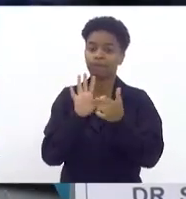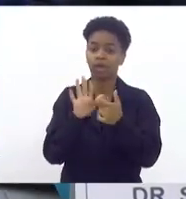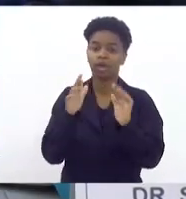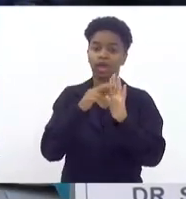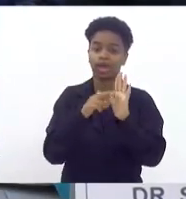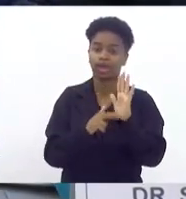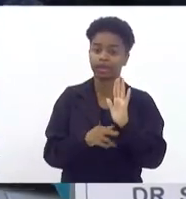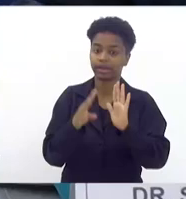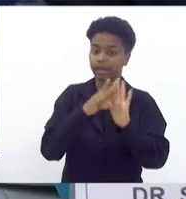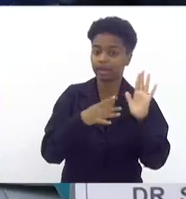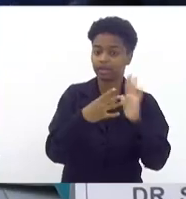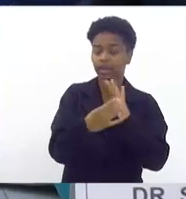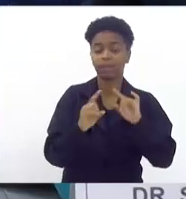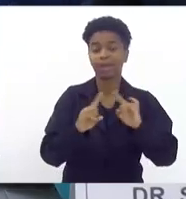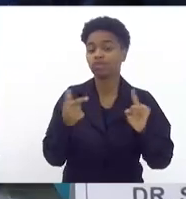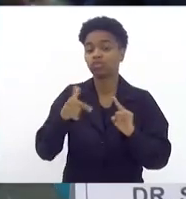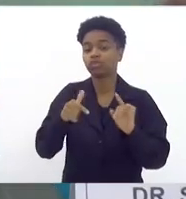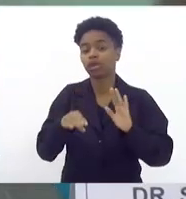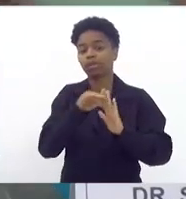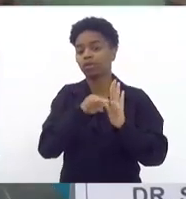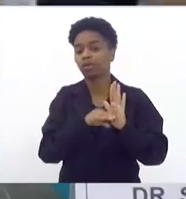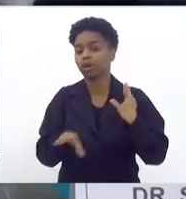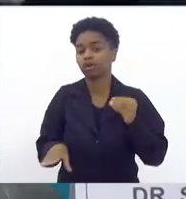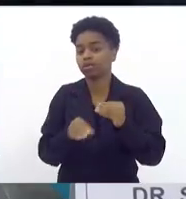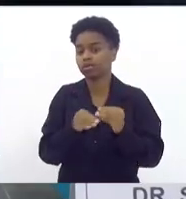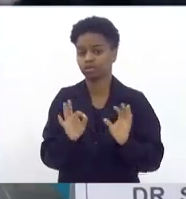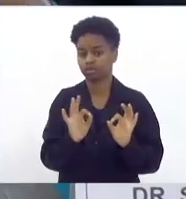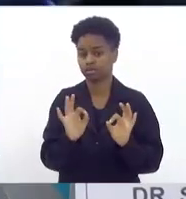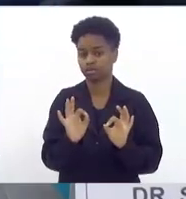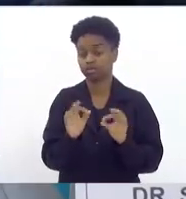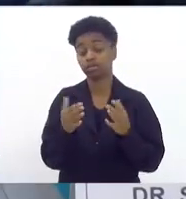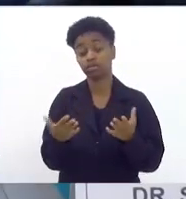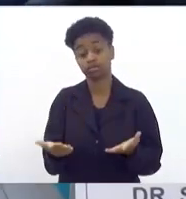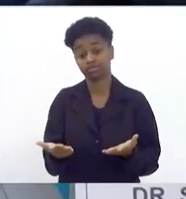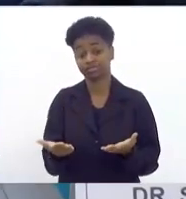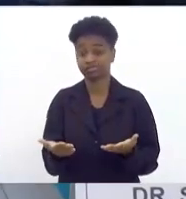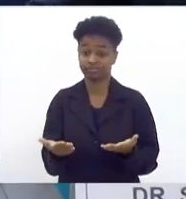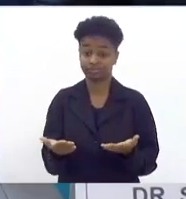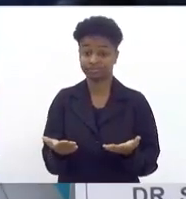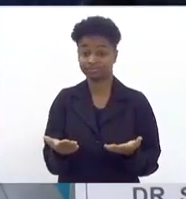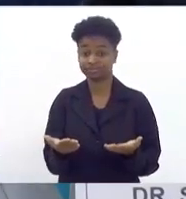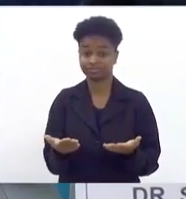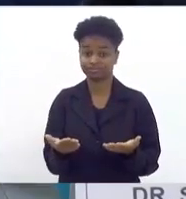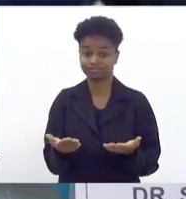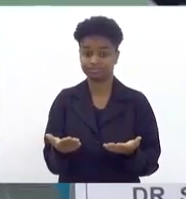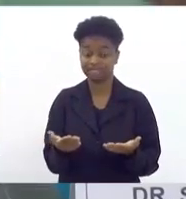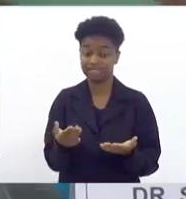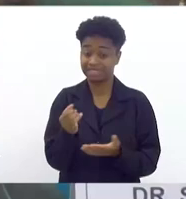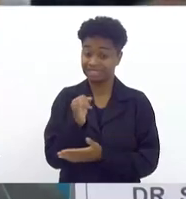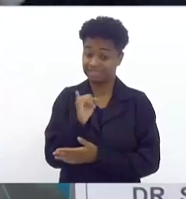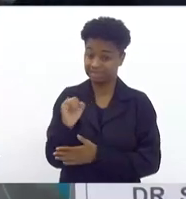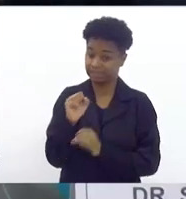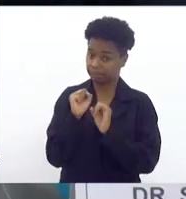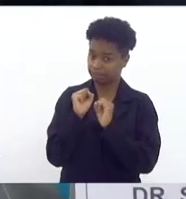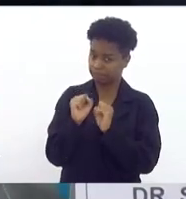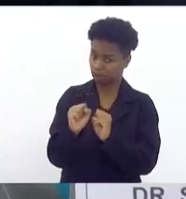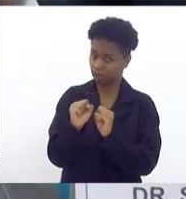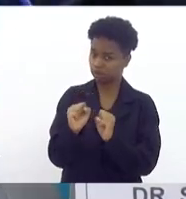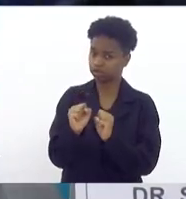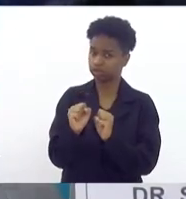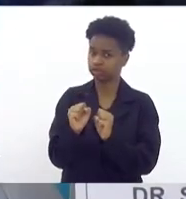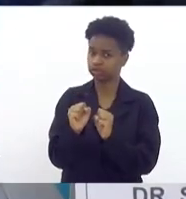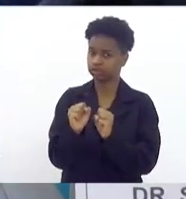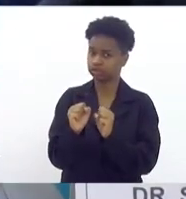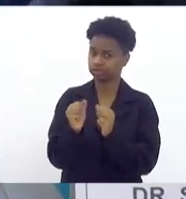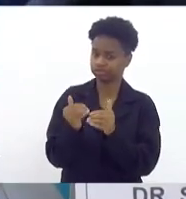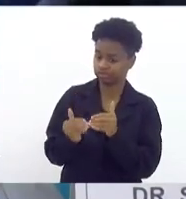regramentos de calendário, mas não cria programa absolutamente nenhum. Então, já por essência, se a gente pudesse enfrentar essa matéria e